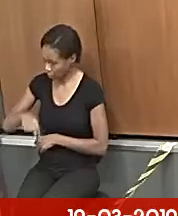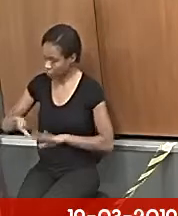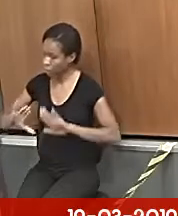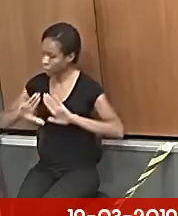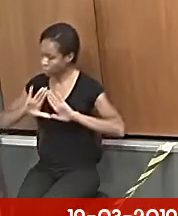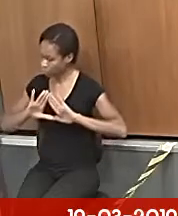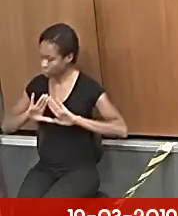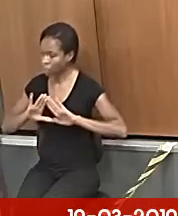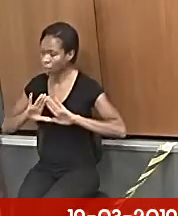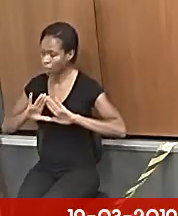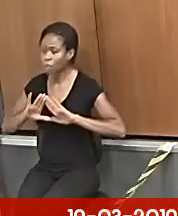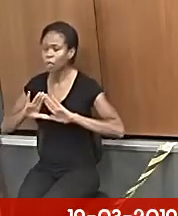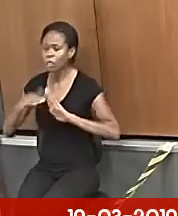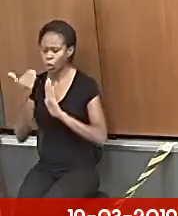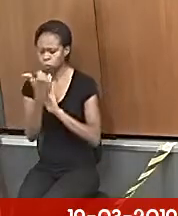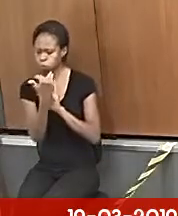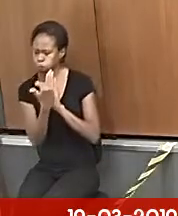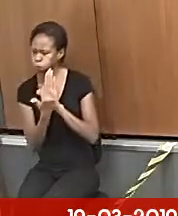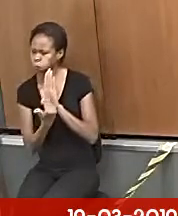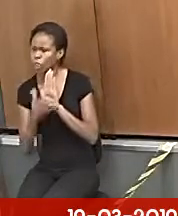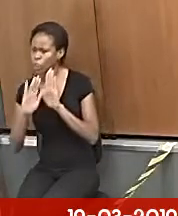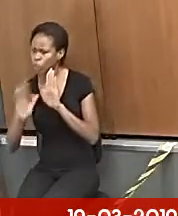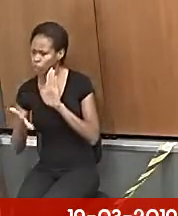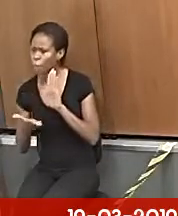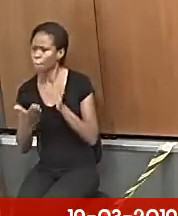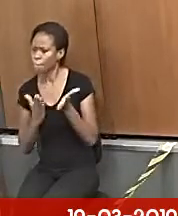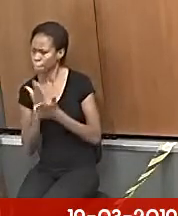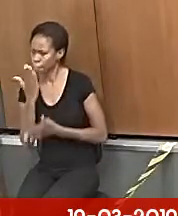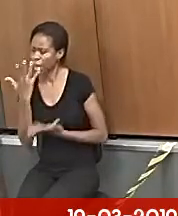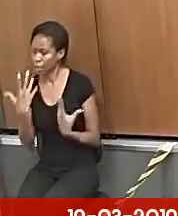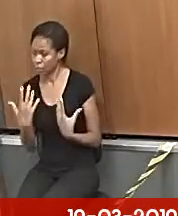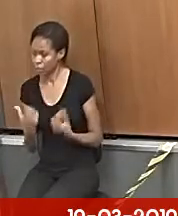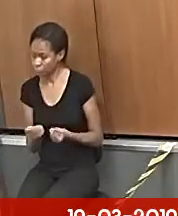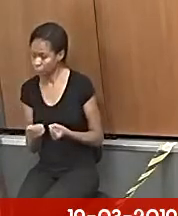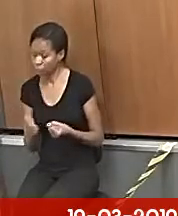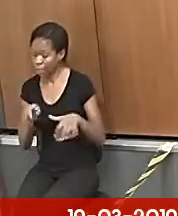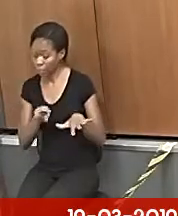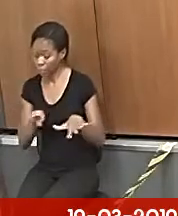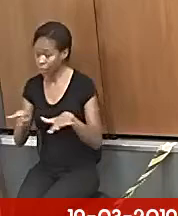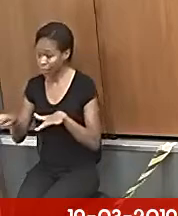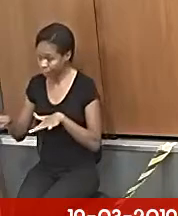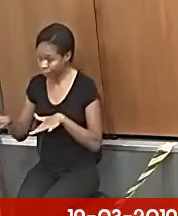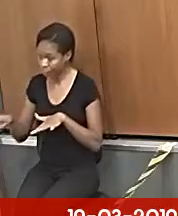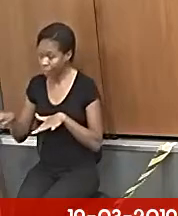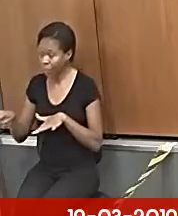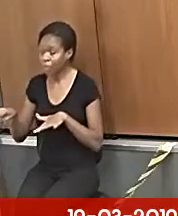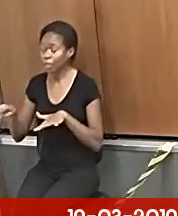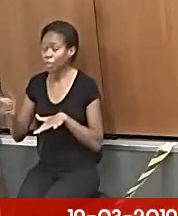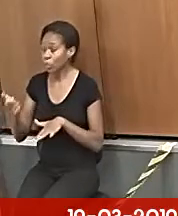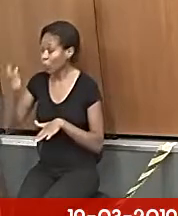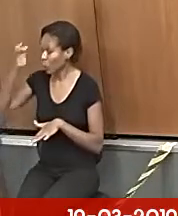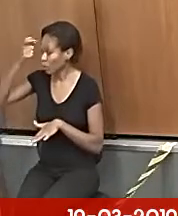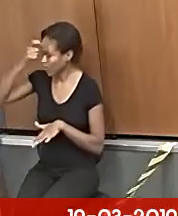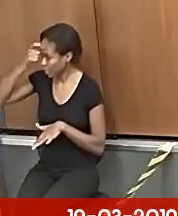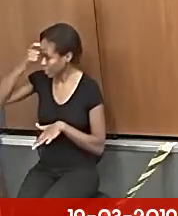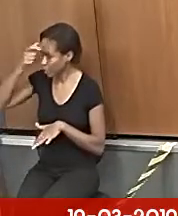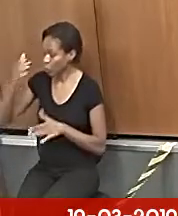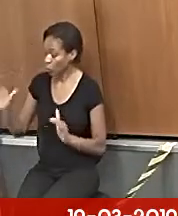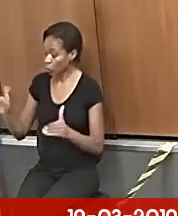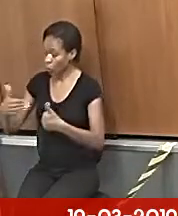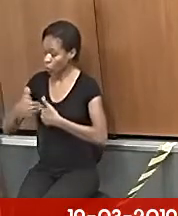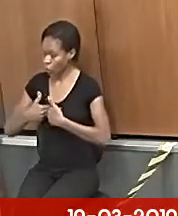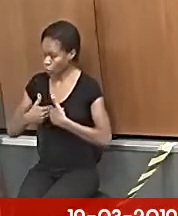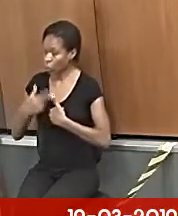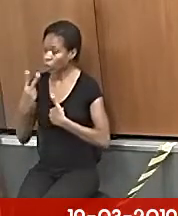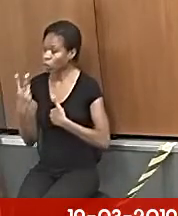que já está devidamente aprovado para a semana de conscientização do autismo que ocorre na semana que caiu